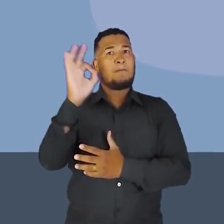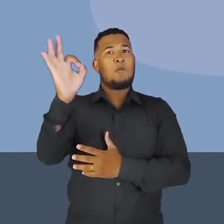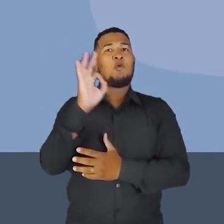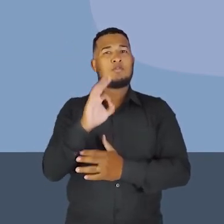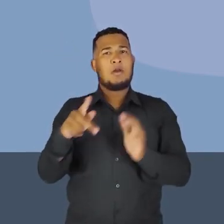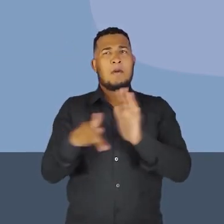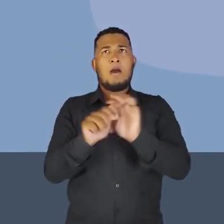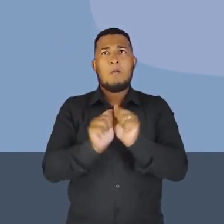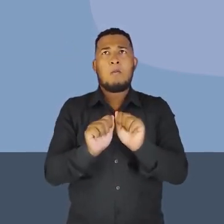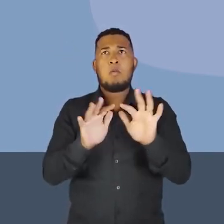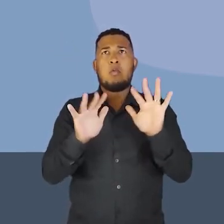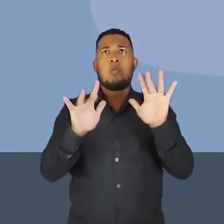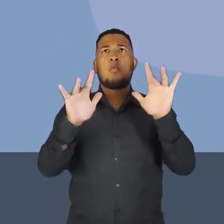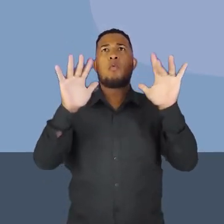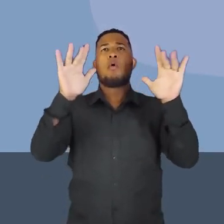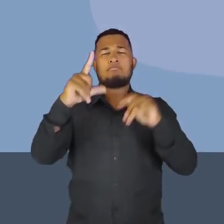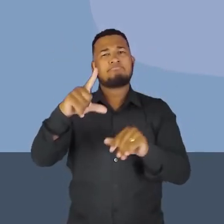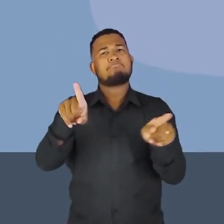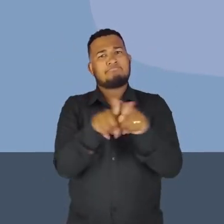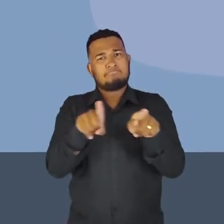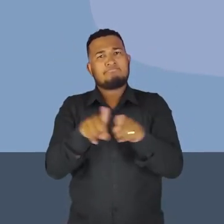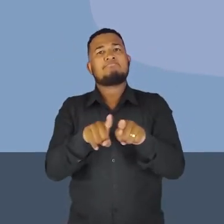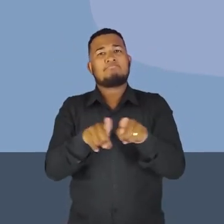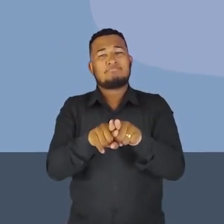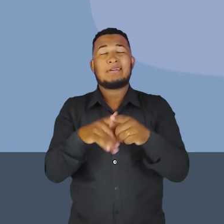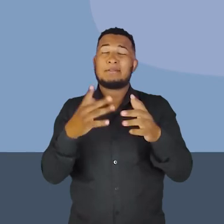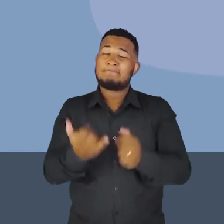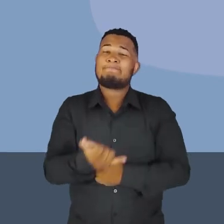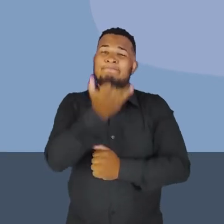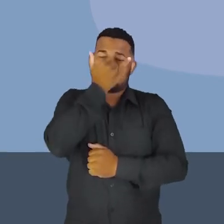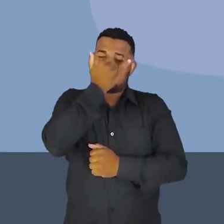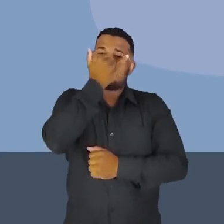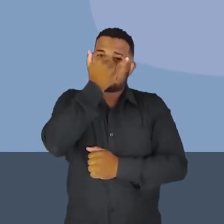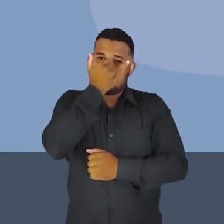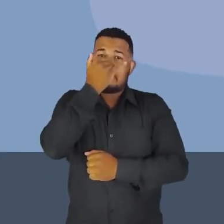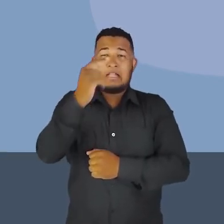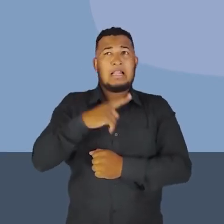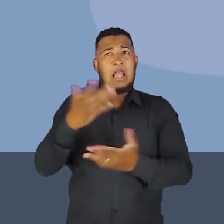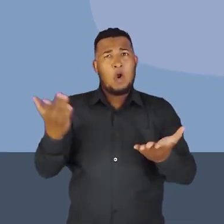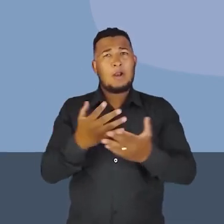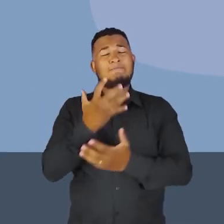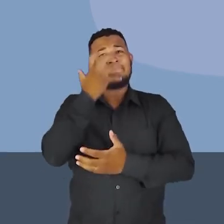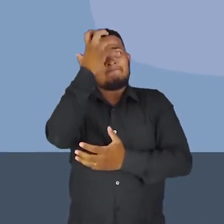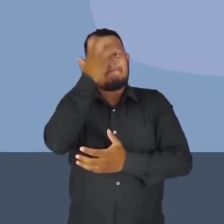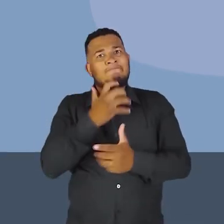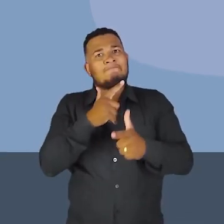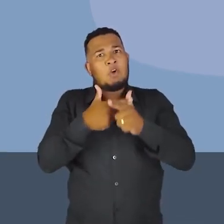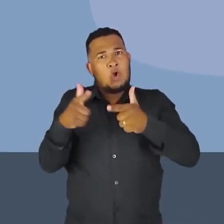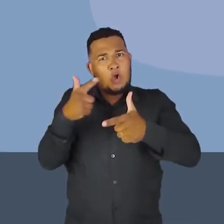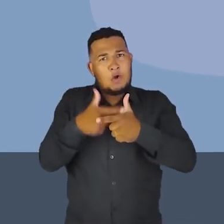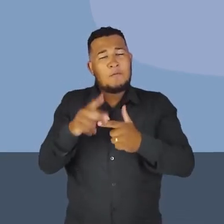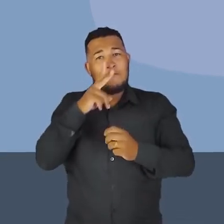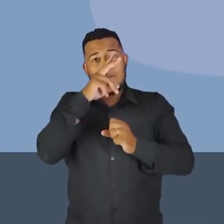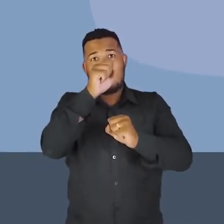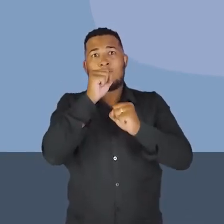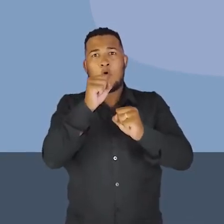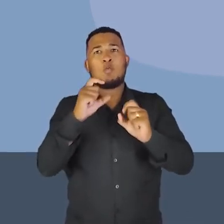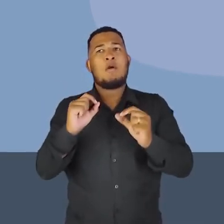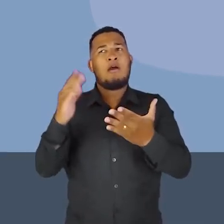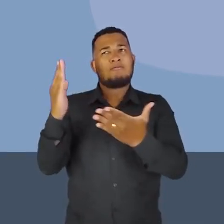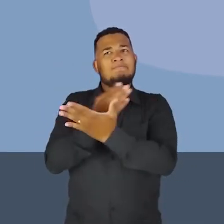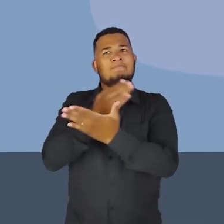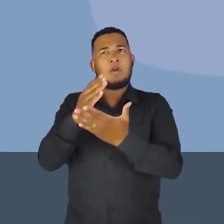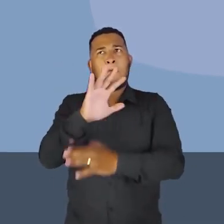gases de efeito estufa na atmosfera. Infelizmente, chegamos a um ponto tão sério que algumas das consequências